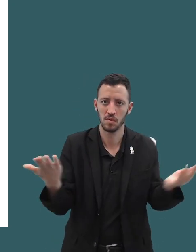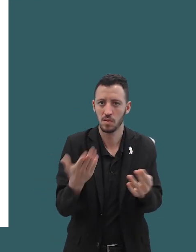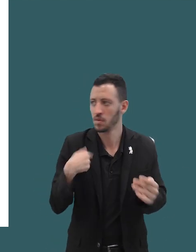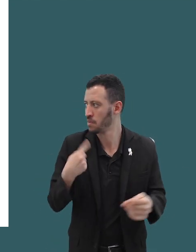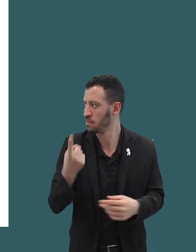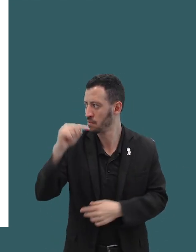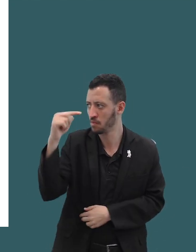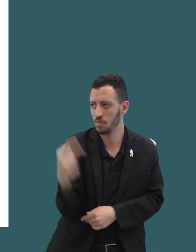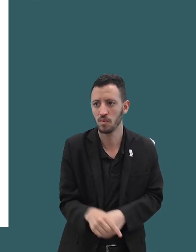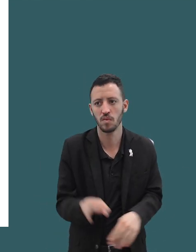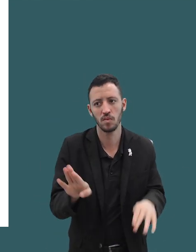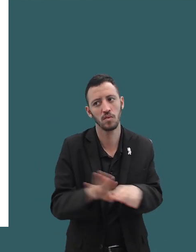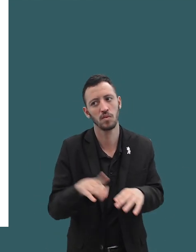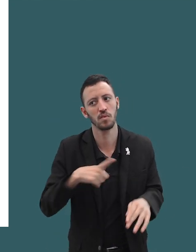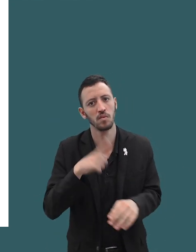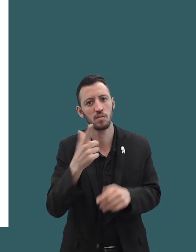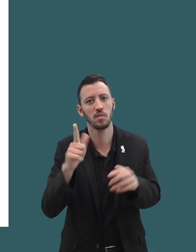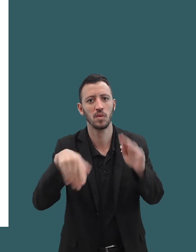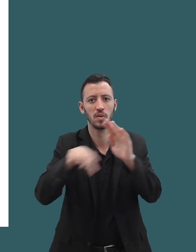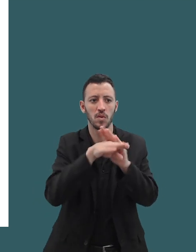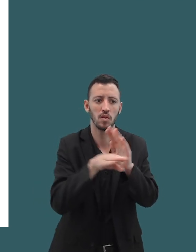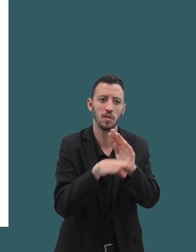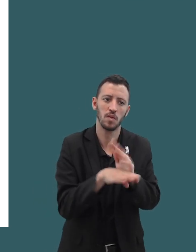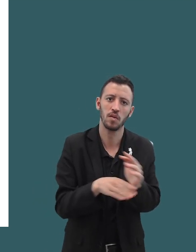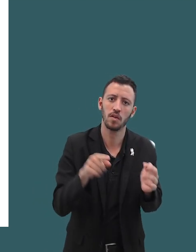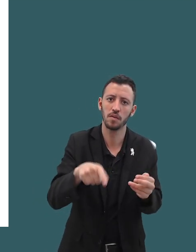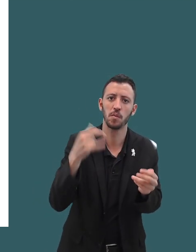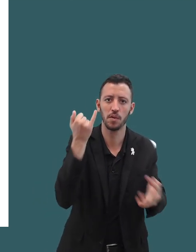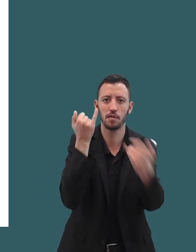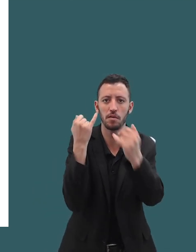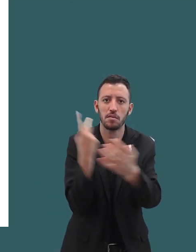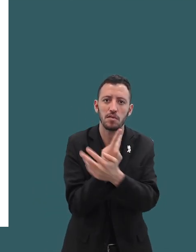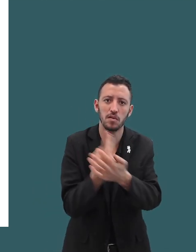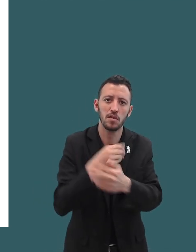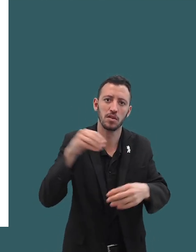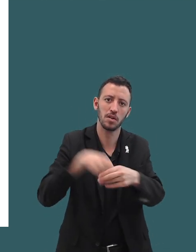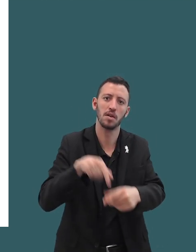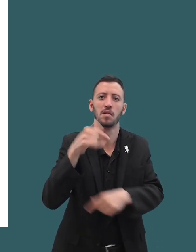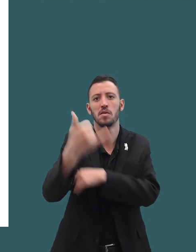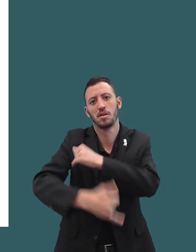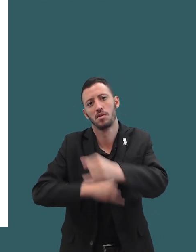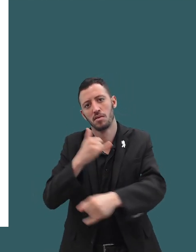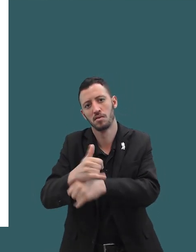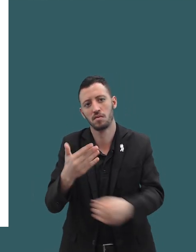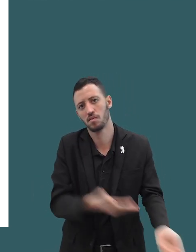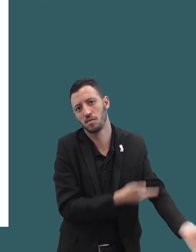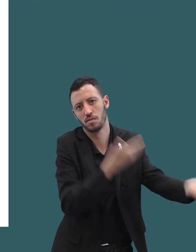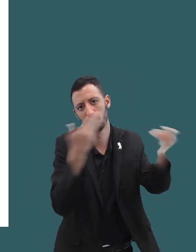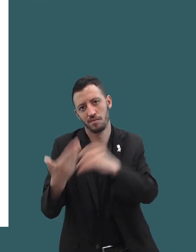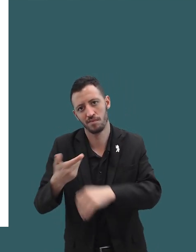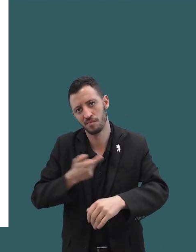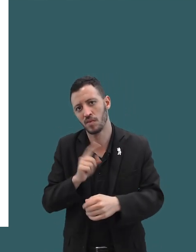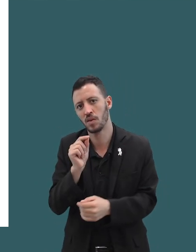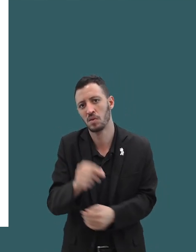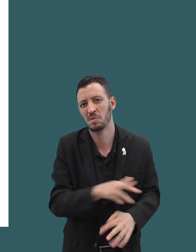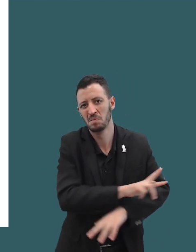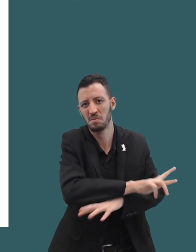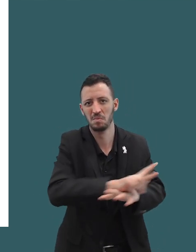essa profusão de problemas com desinformação por conta das redes sociais, que nos traz uma série